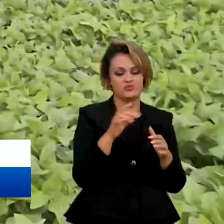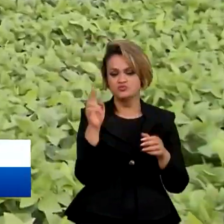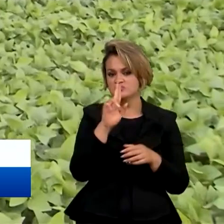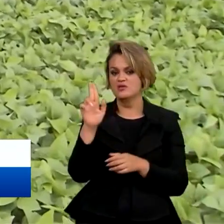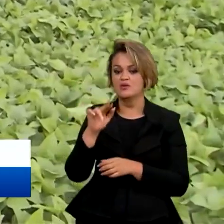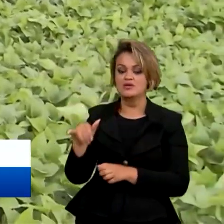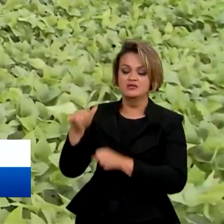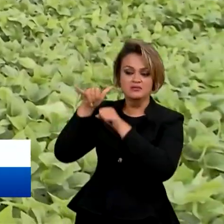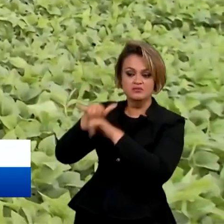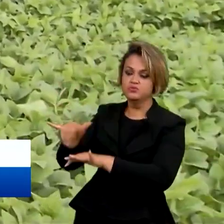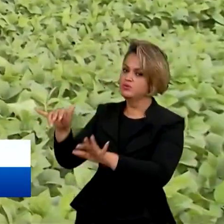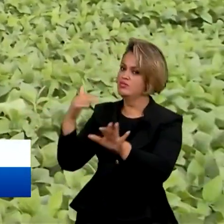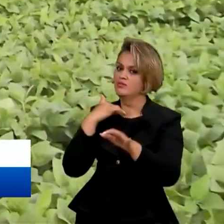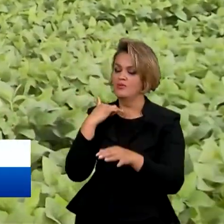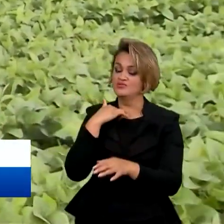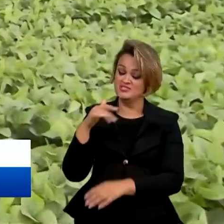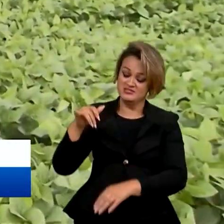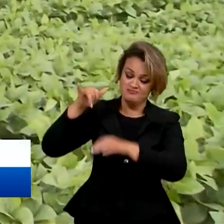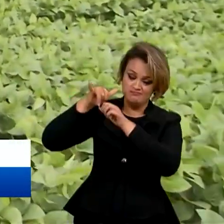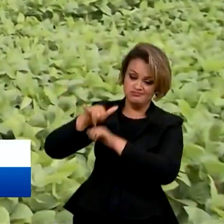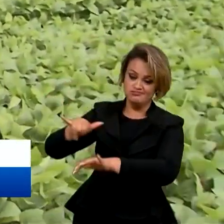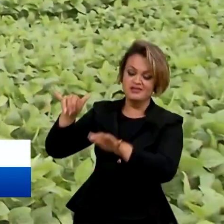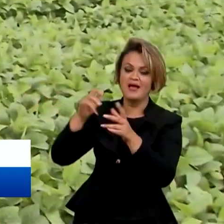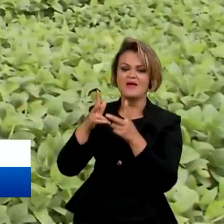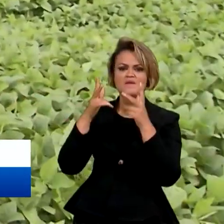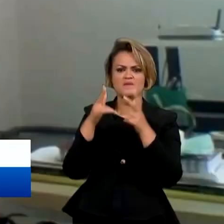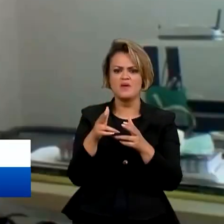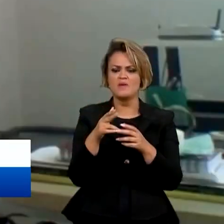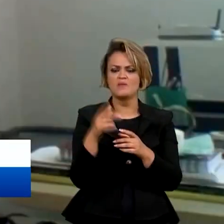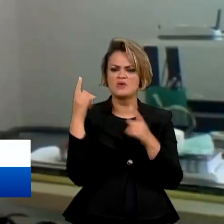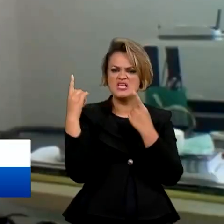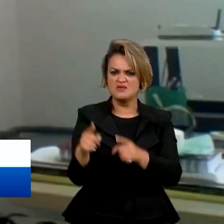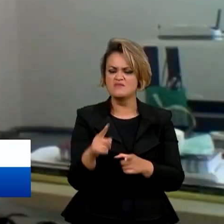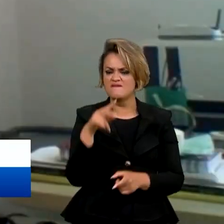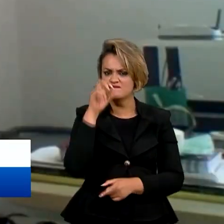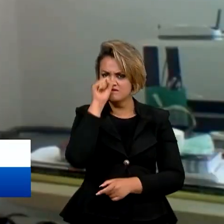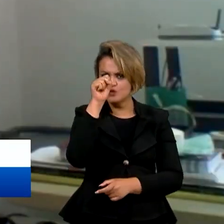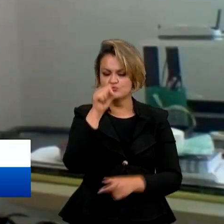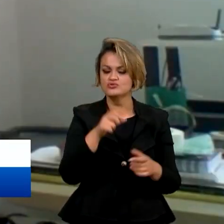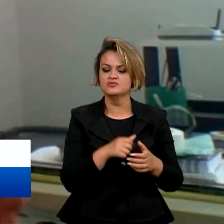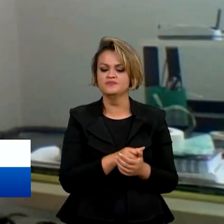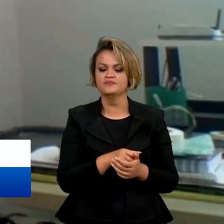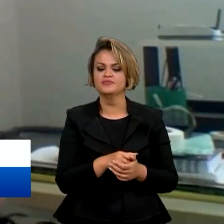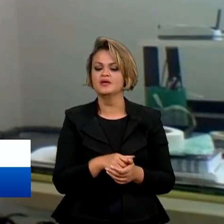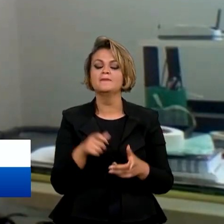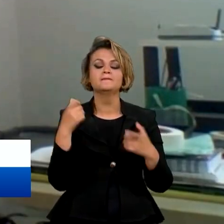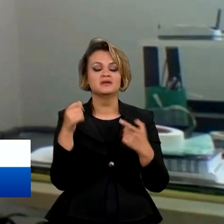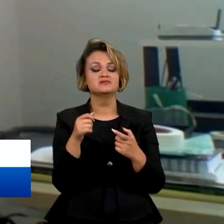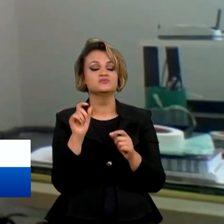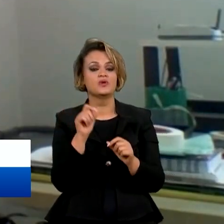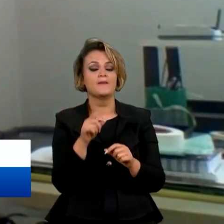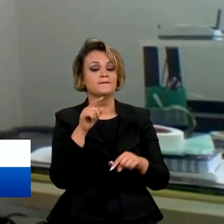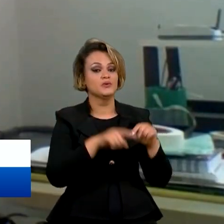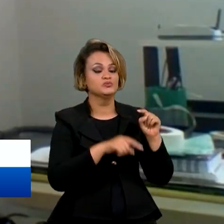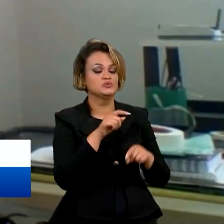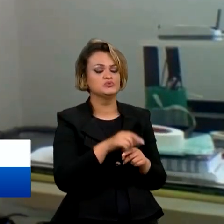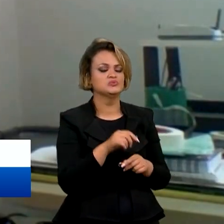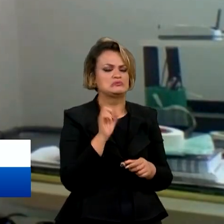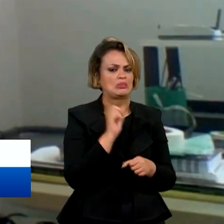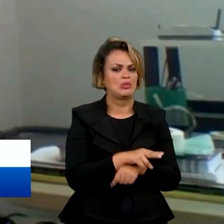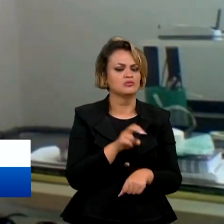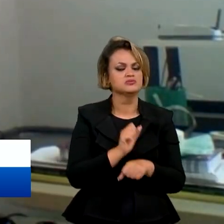produtos que o relatório chega a considerar como armas químicas. A primeira coisa que a gente tem que fazer é usar produtos menos